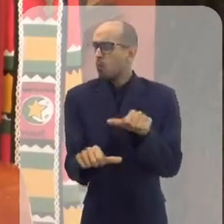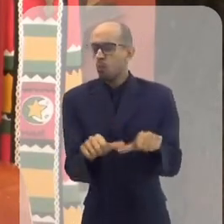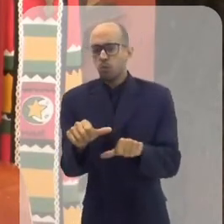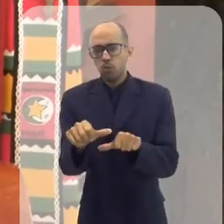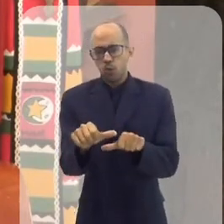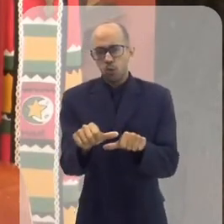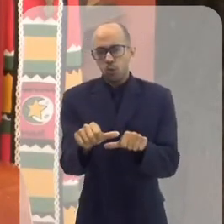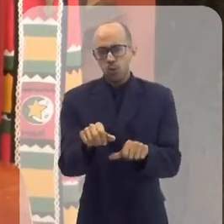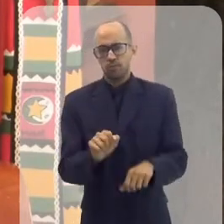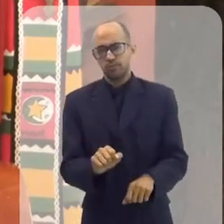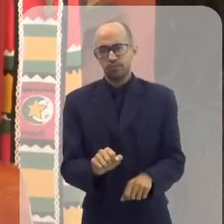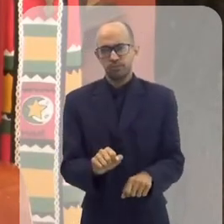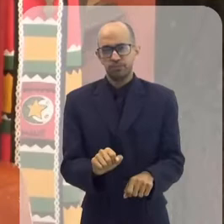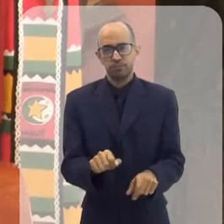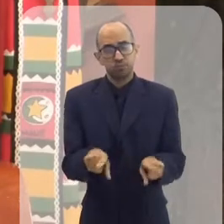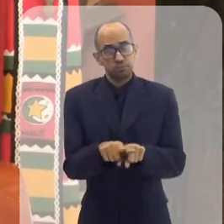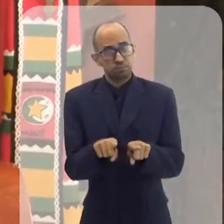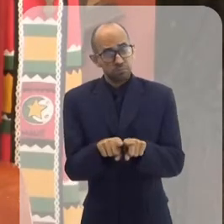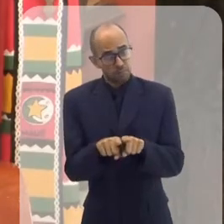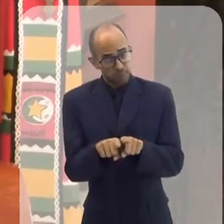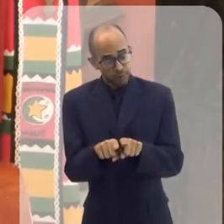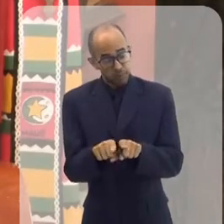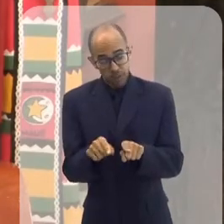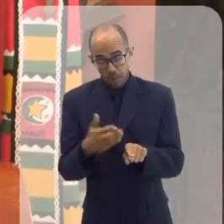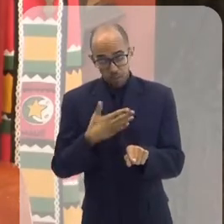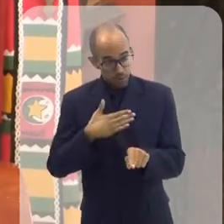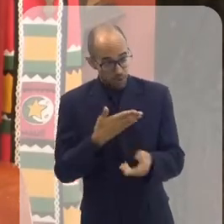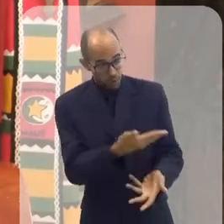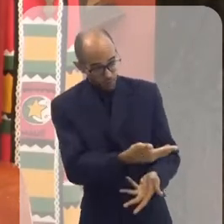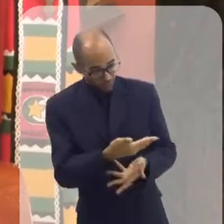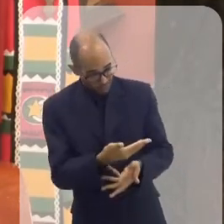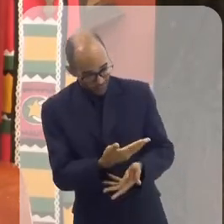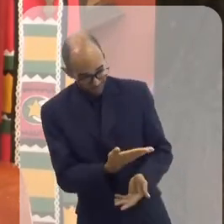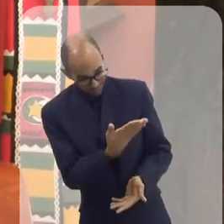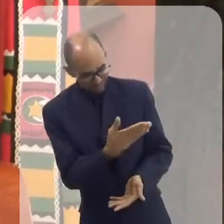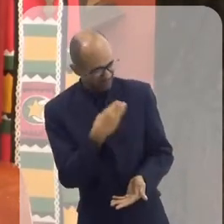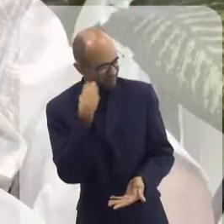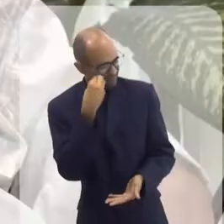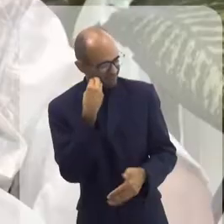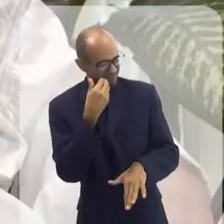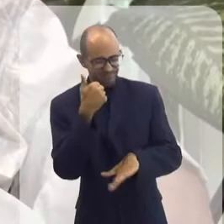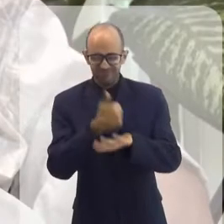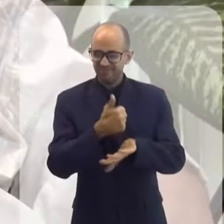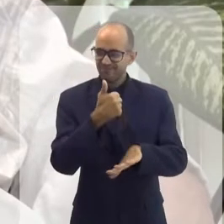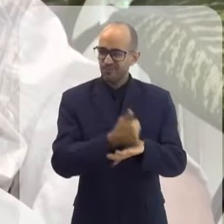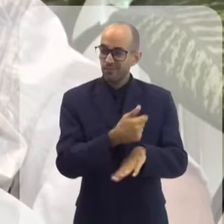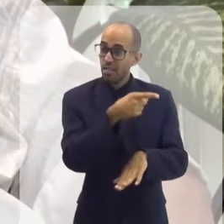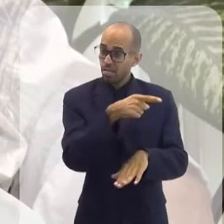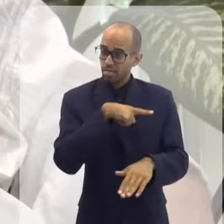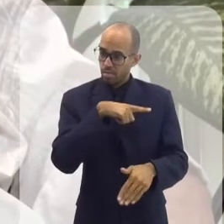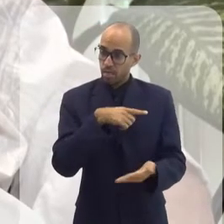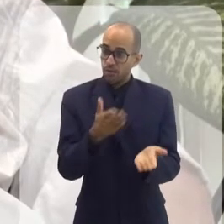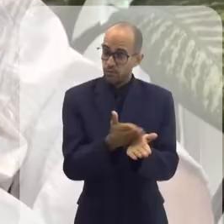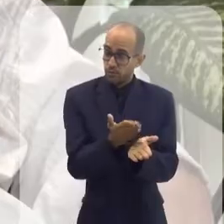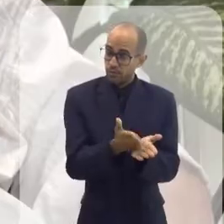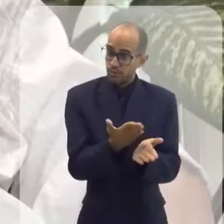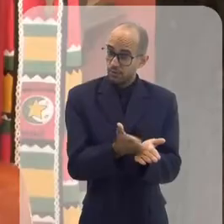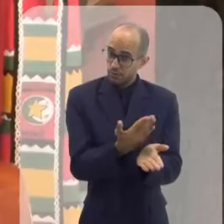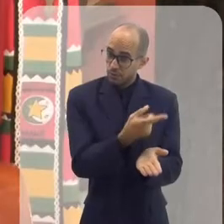o que tem e o meu convidado é um Expert ele tem um